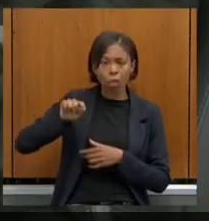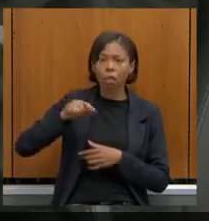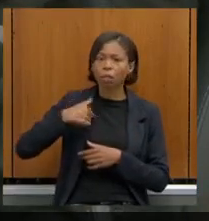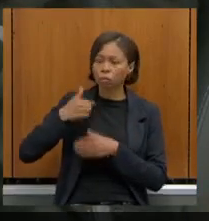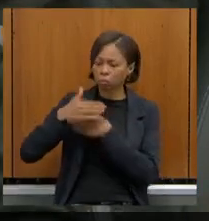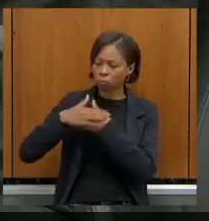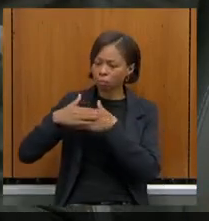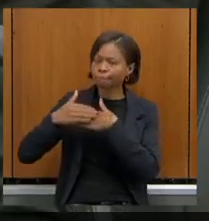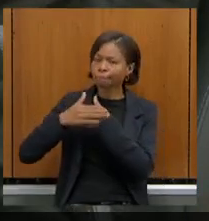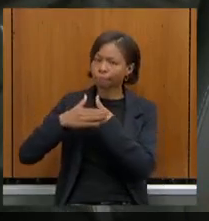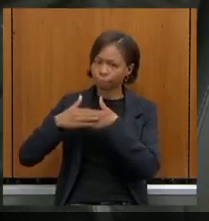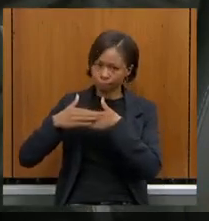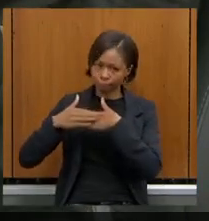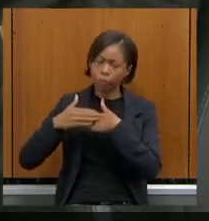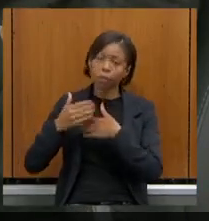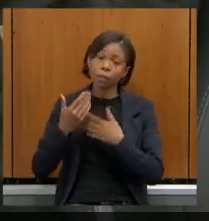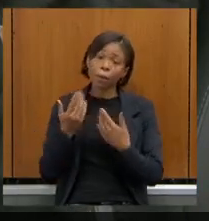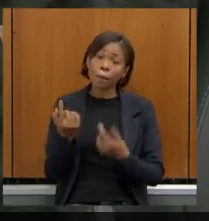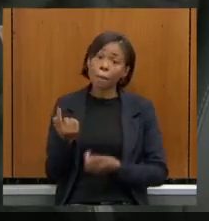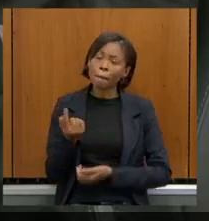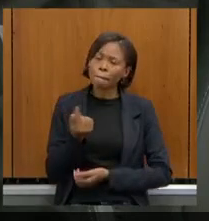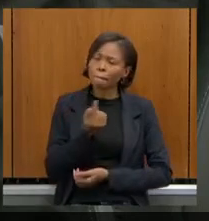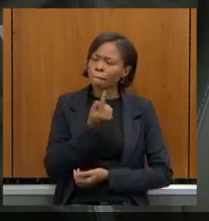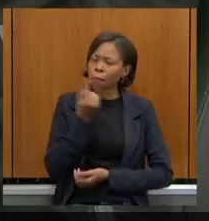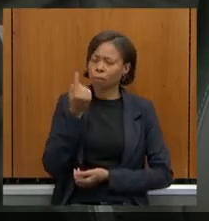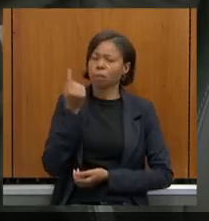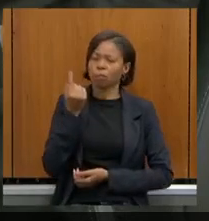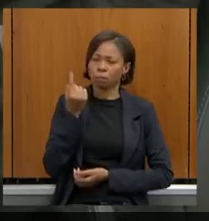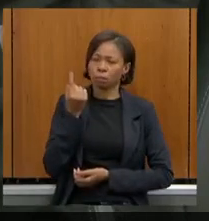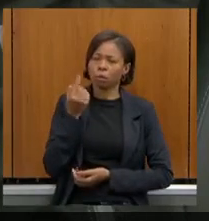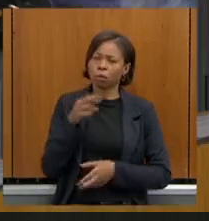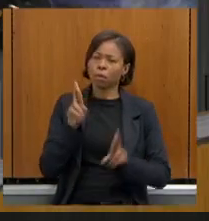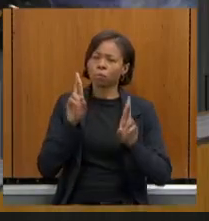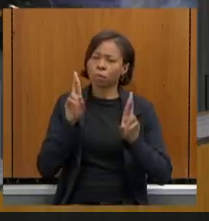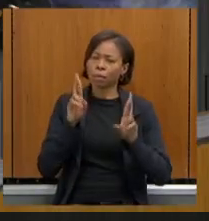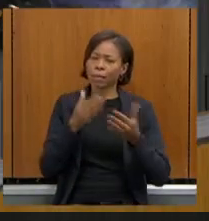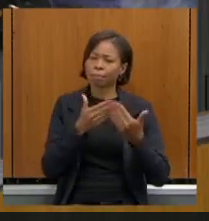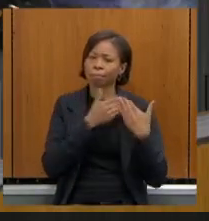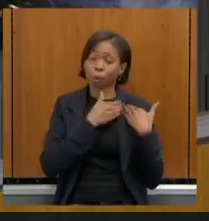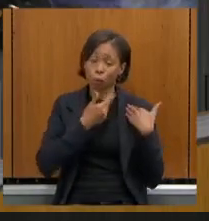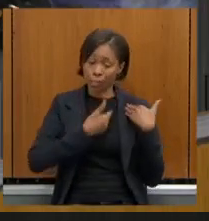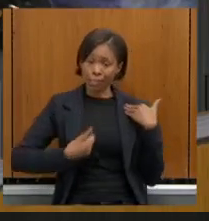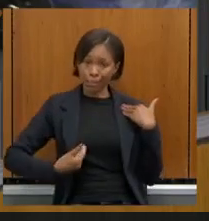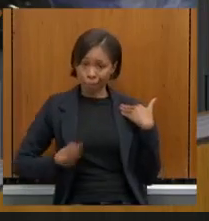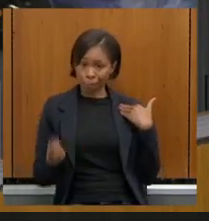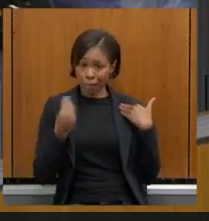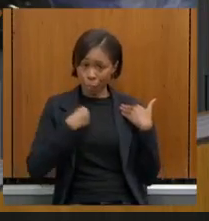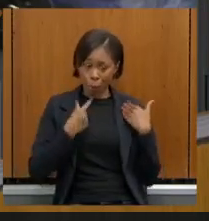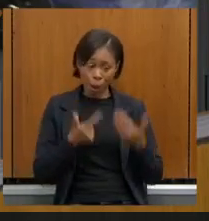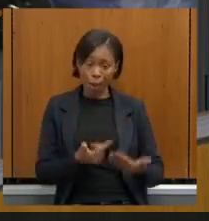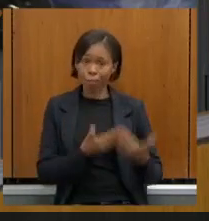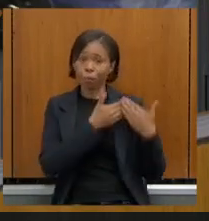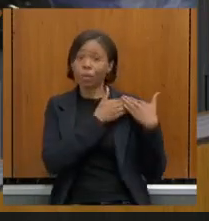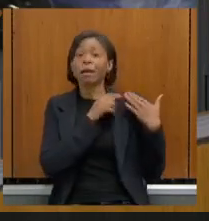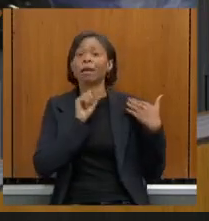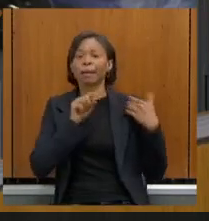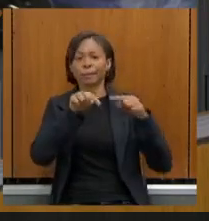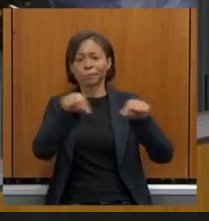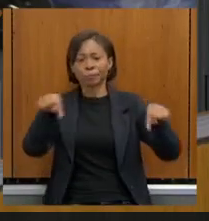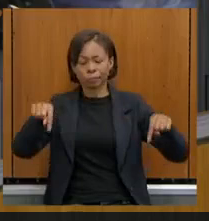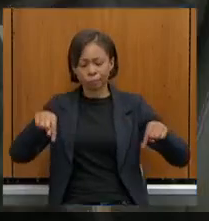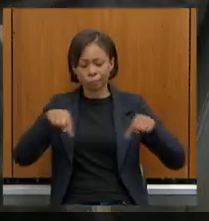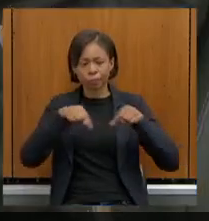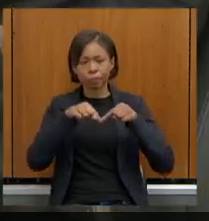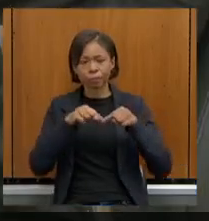deputado a primeira missão que o governador Romeu Zema me deu quando eu entrei foi o Lago de Furnas ele me mandou uma